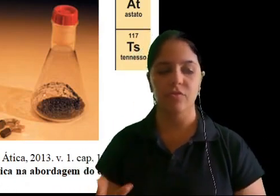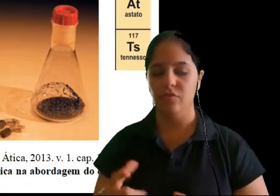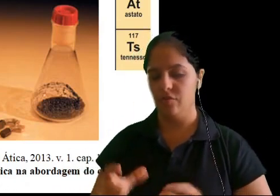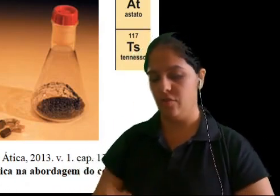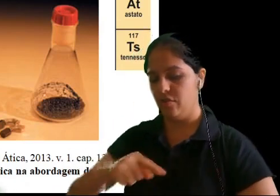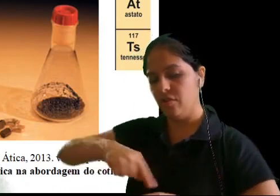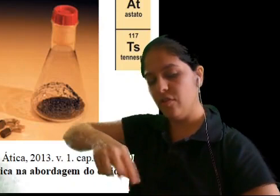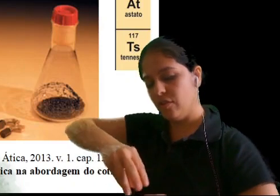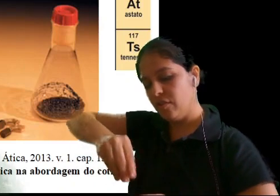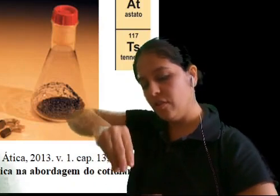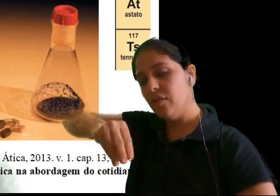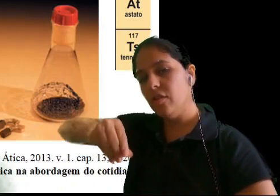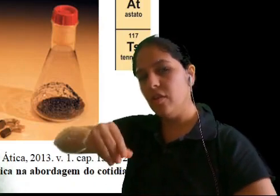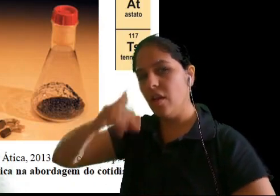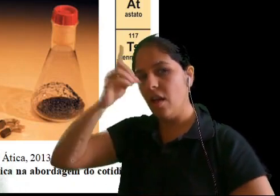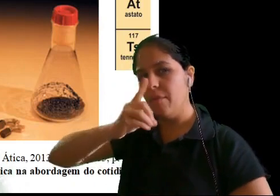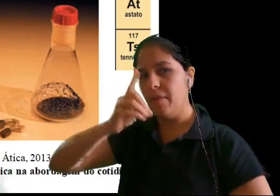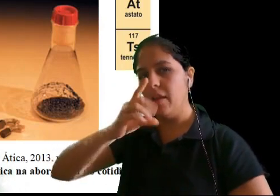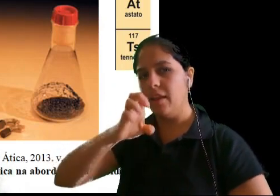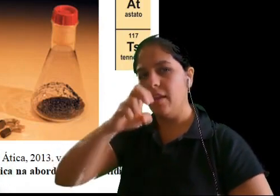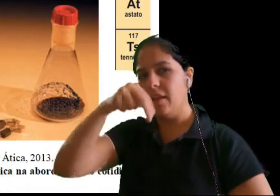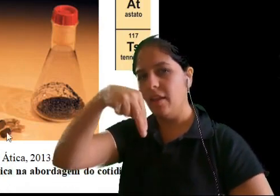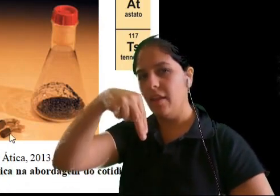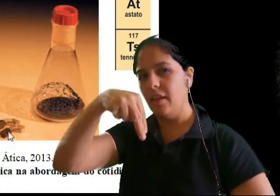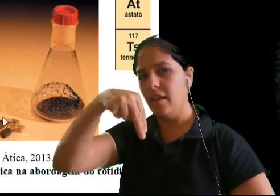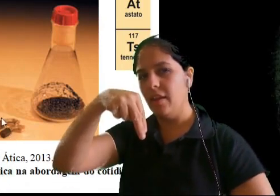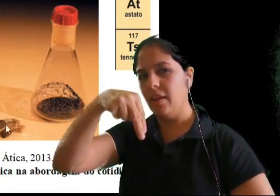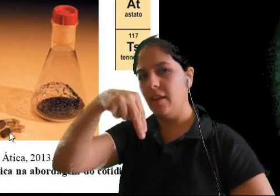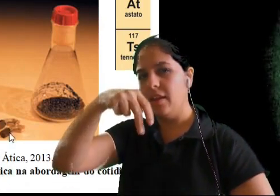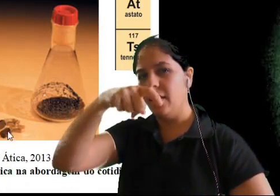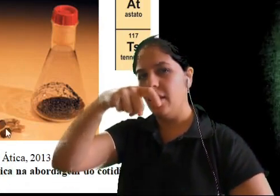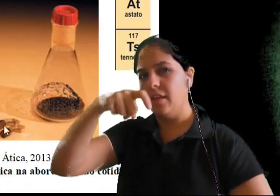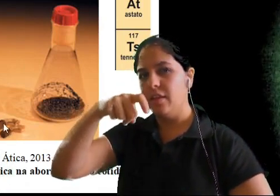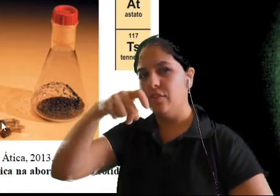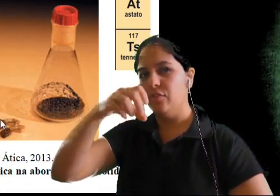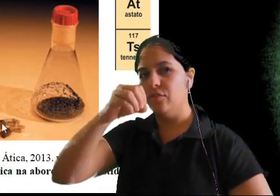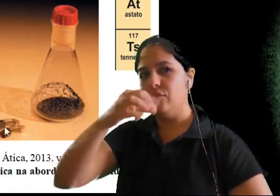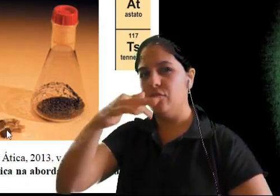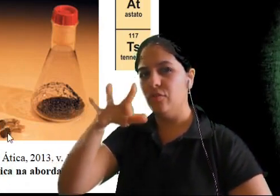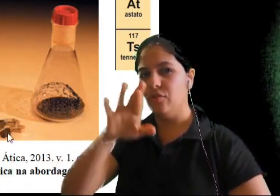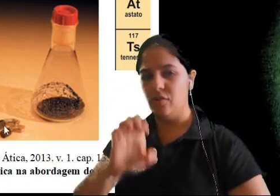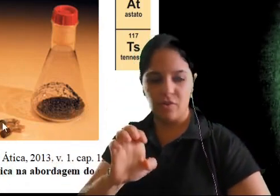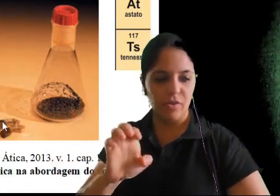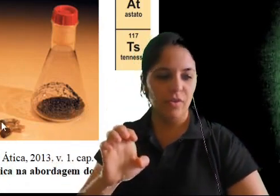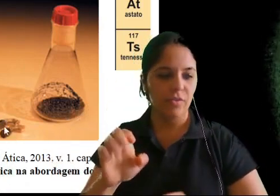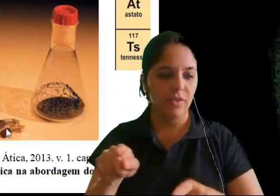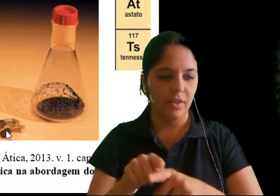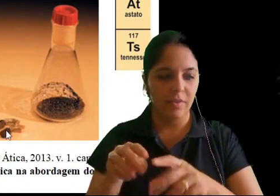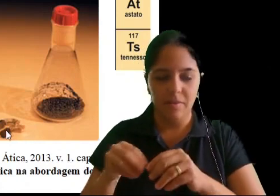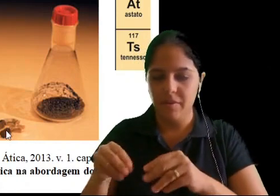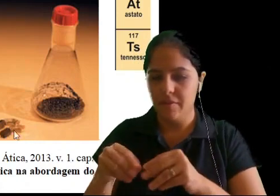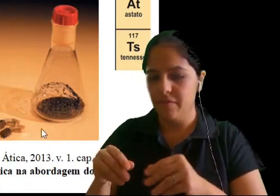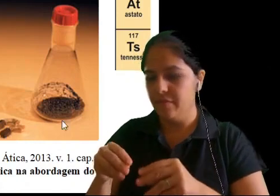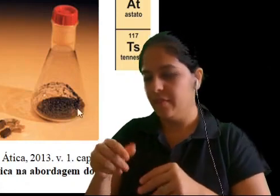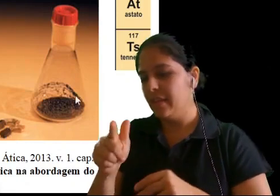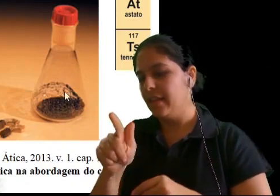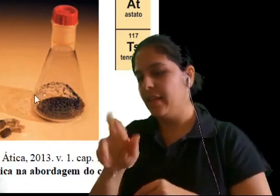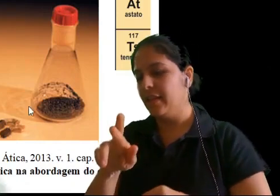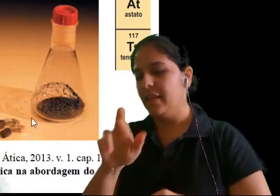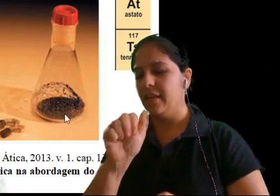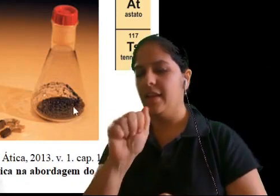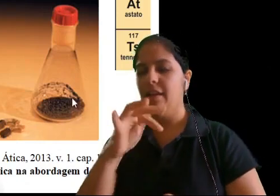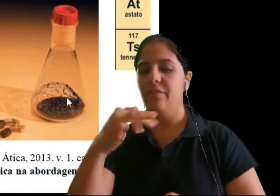representação do enxofre, que é esse pó amarelo, do carbono, representado aqui por pedaços de grafite,